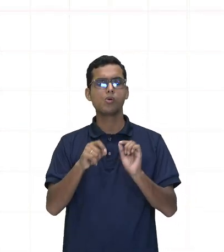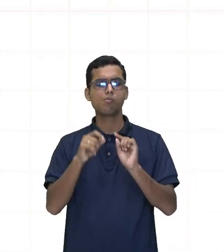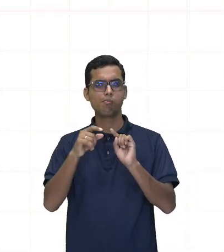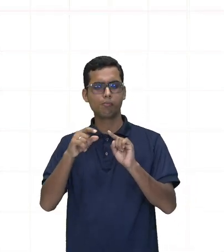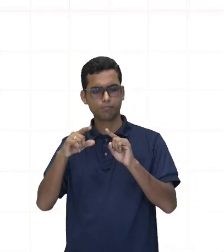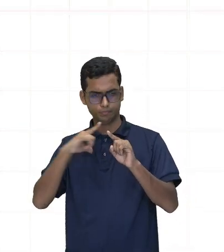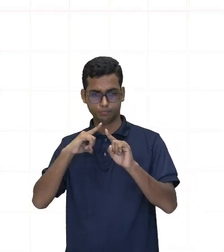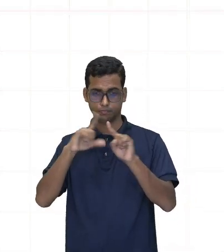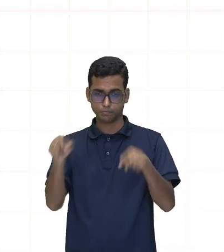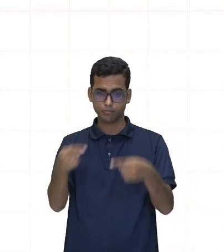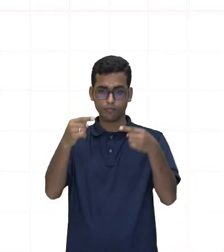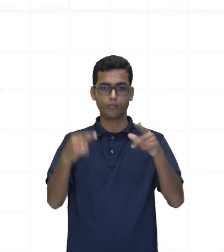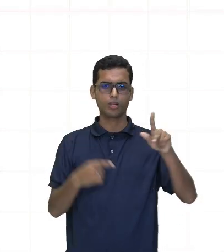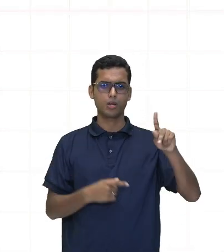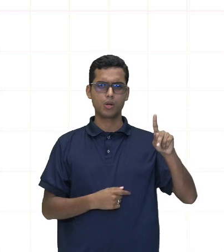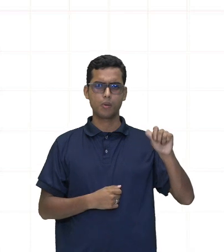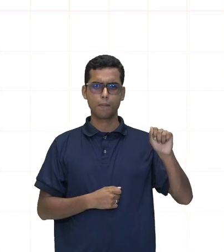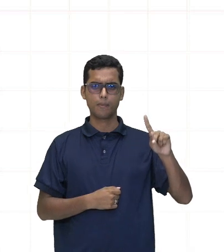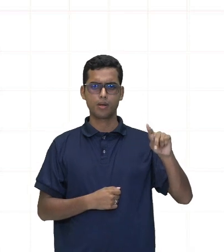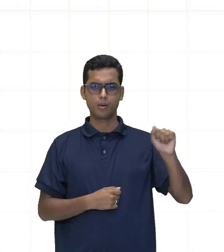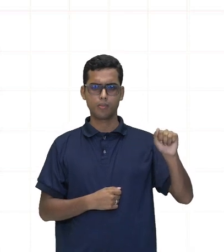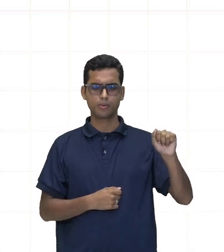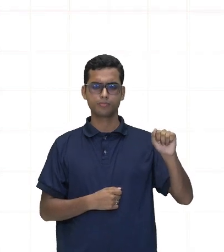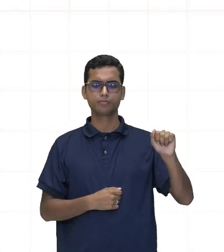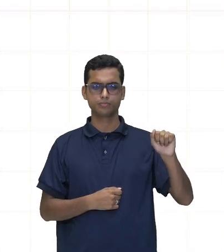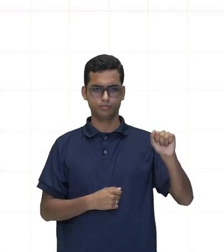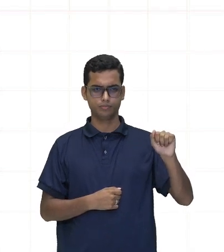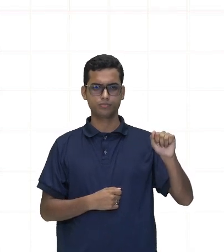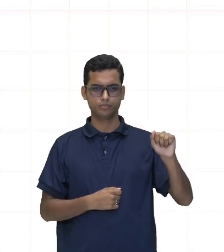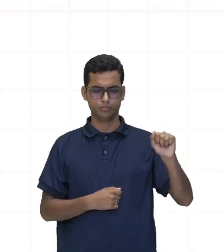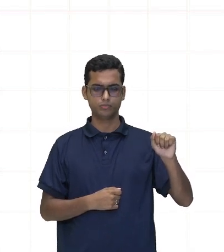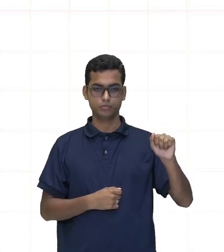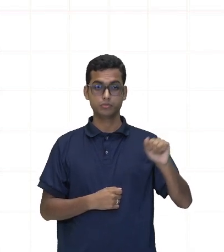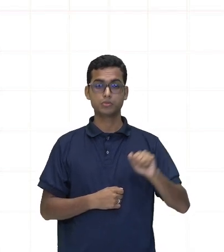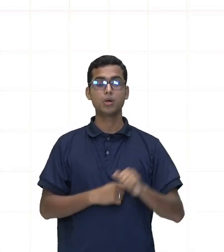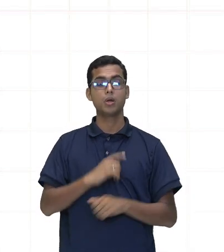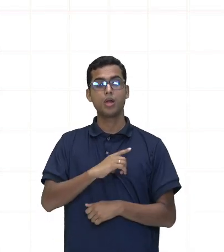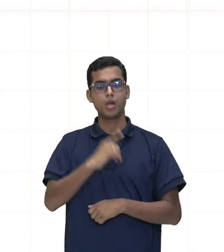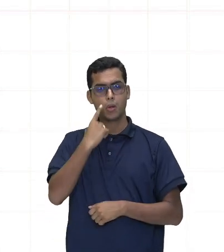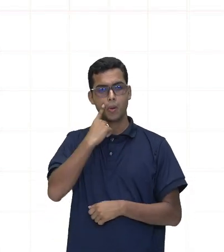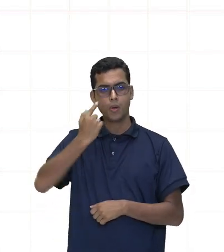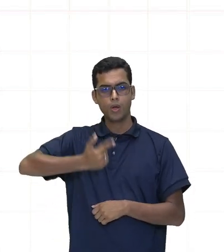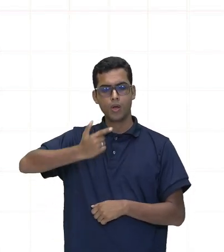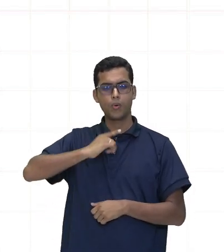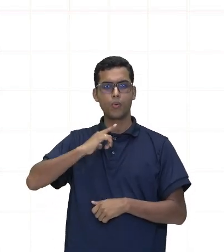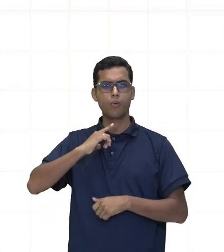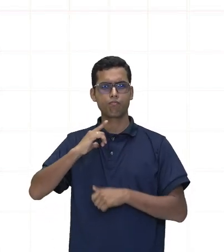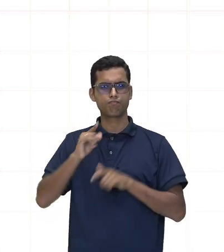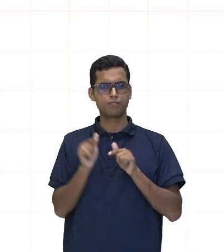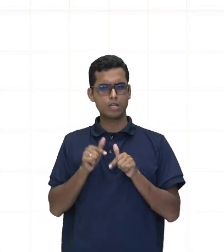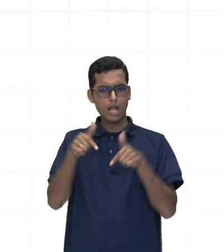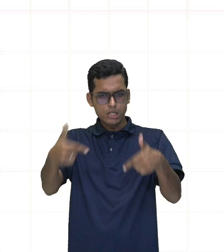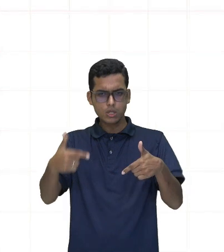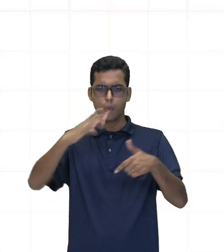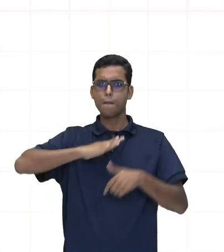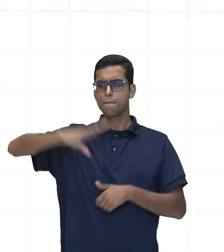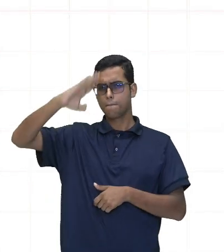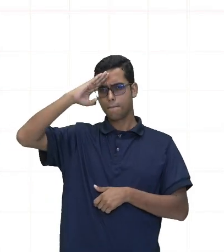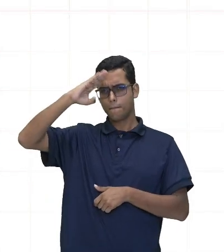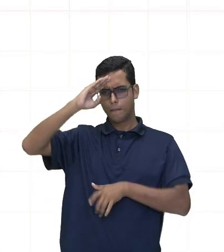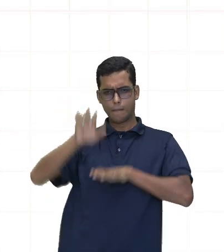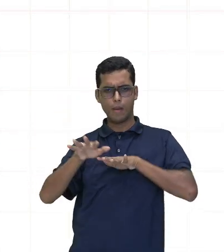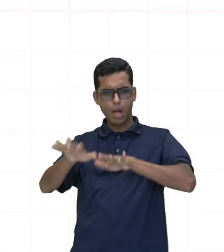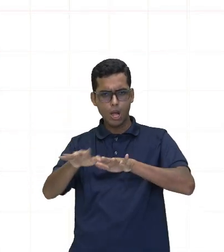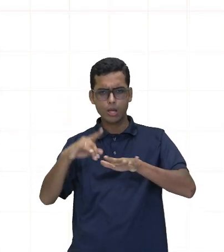que marca o fim da era moderna, tamanha sua importância. Então, a gente